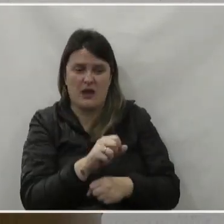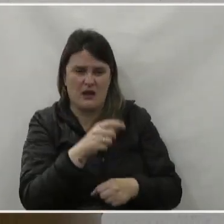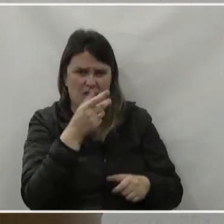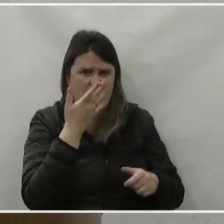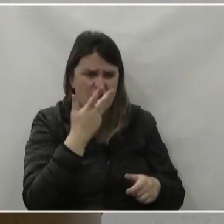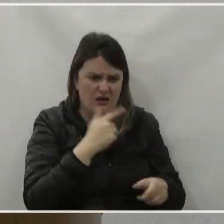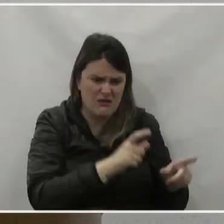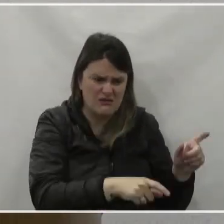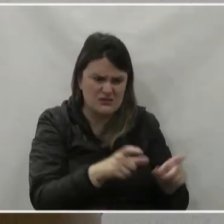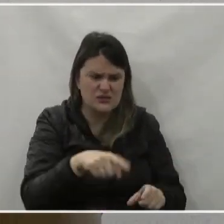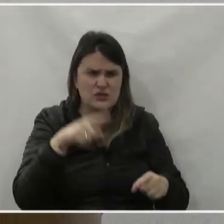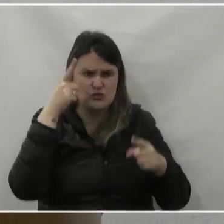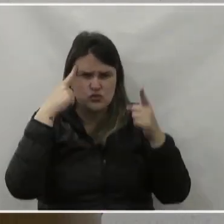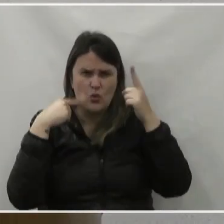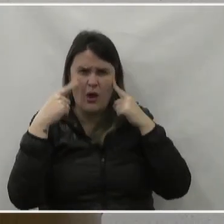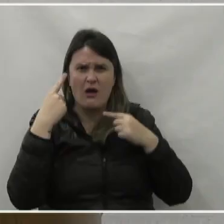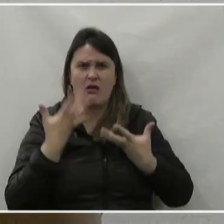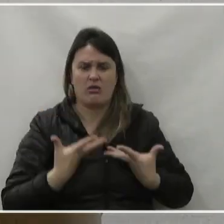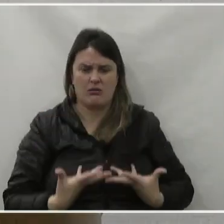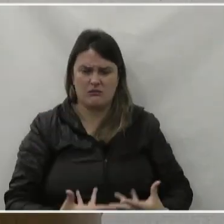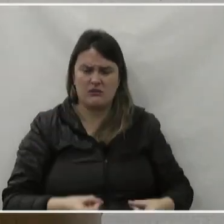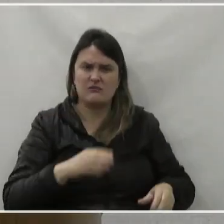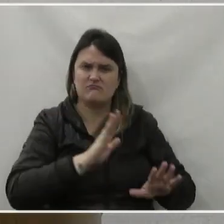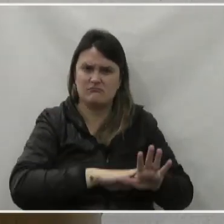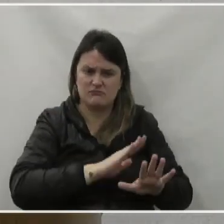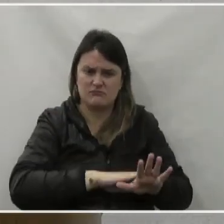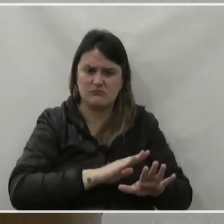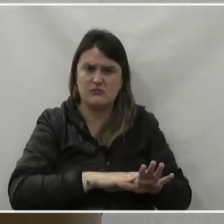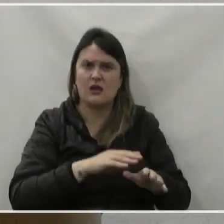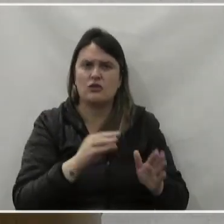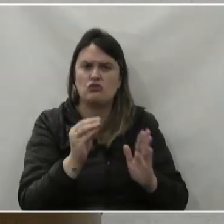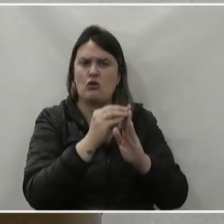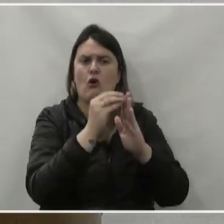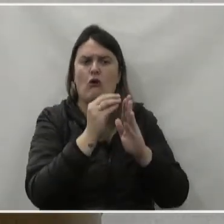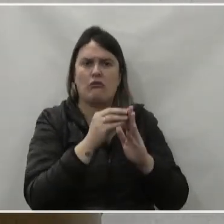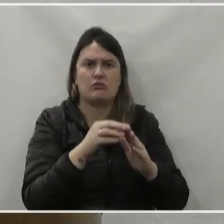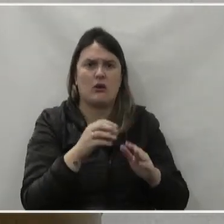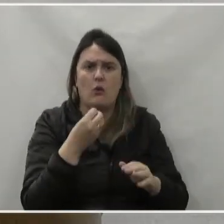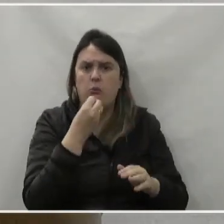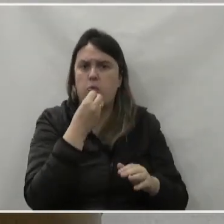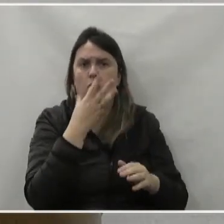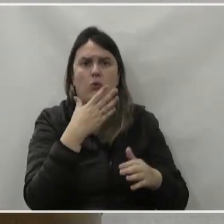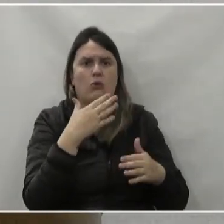corpos, suados e exaustos, produzam excelência pedagógica.